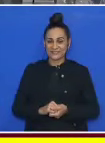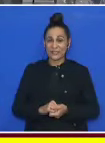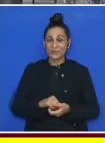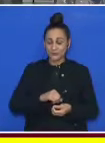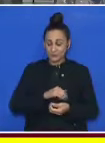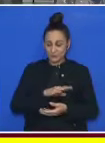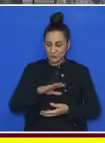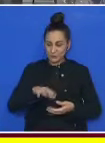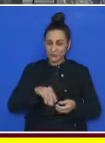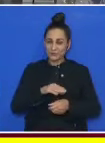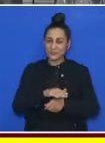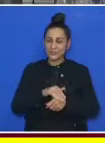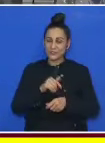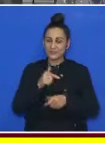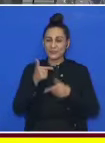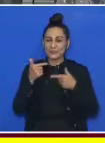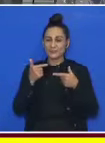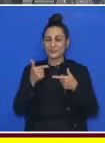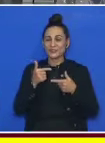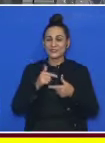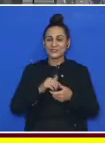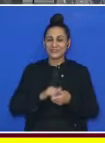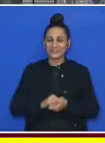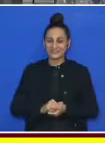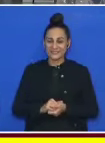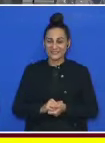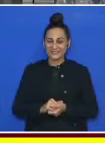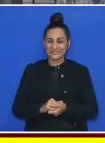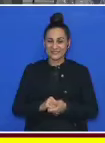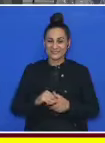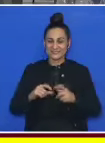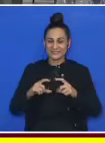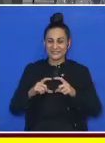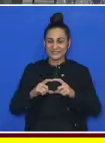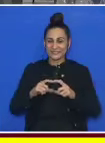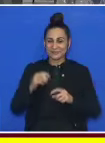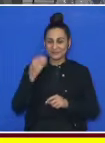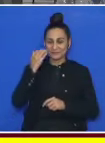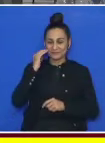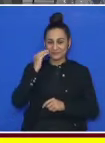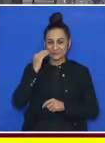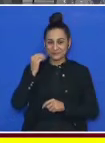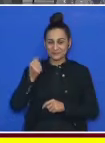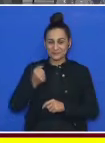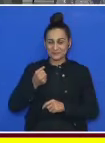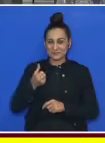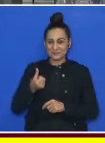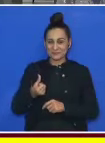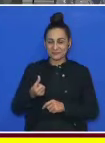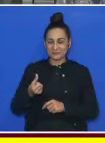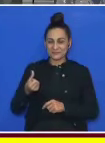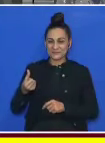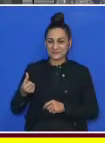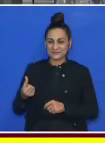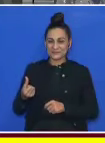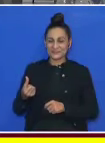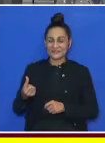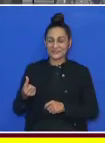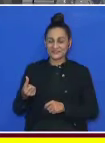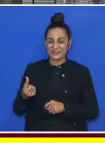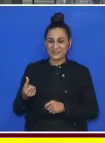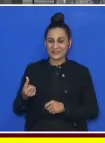O globo girando, você chamando, a sorte chegando. Bola rosa, número 66. Rosa